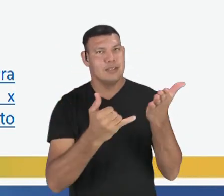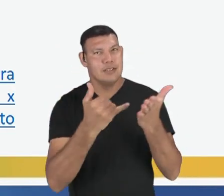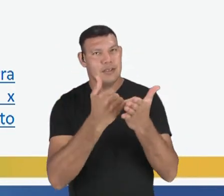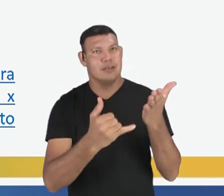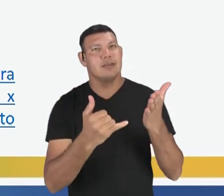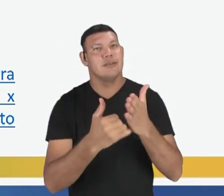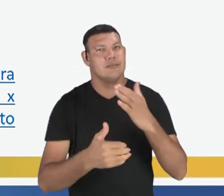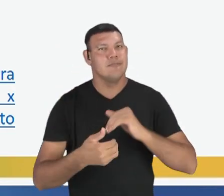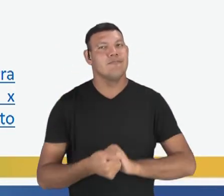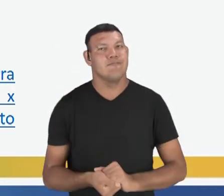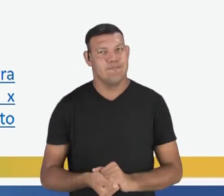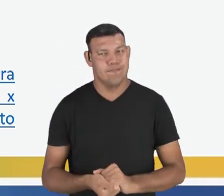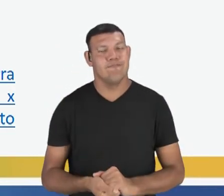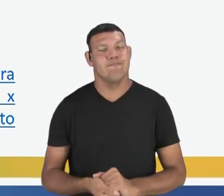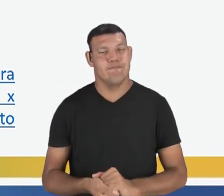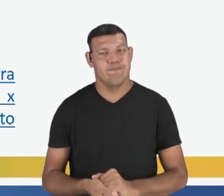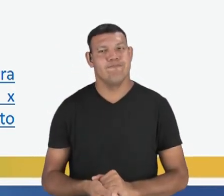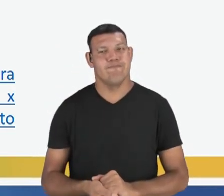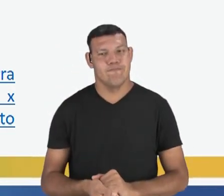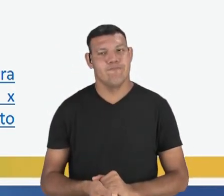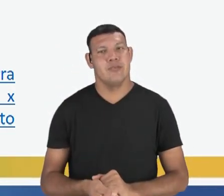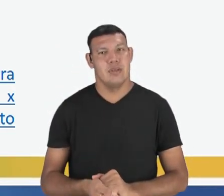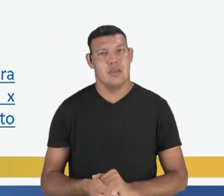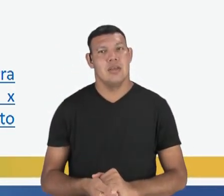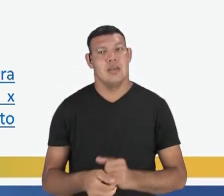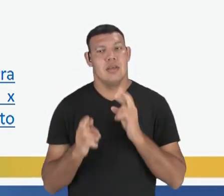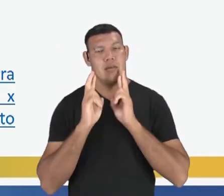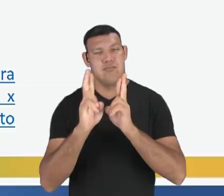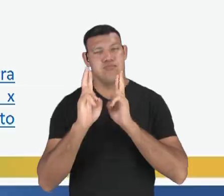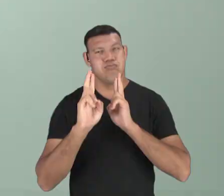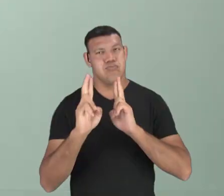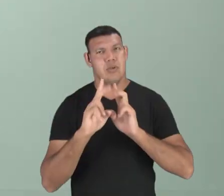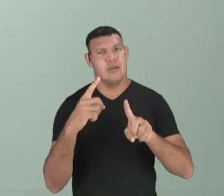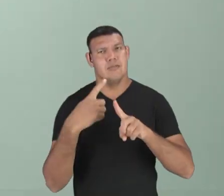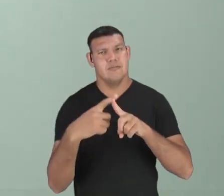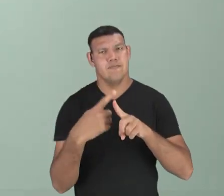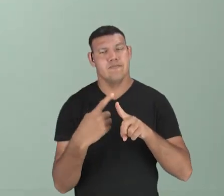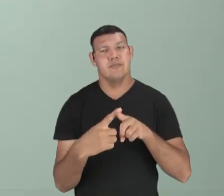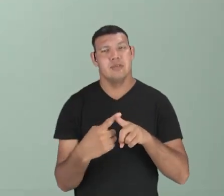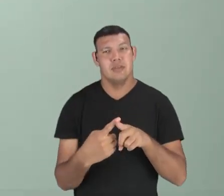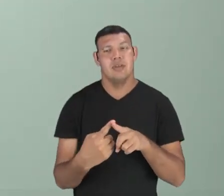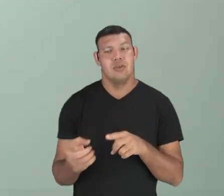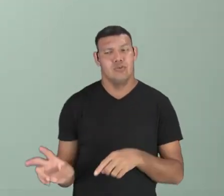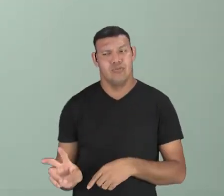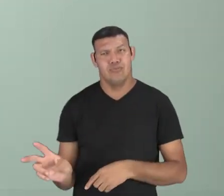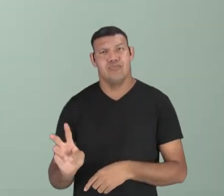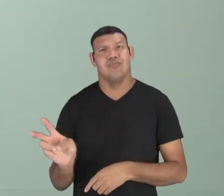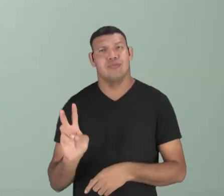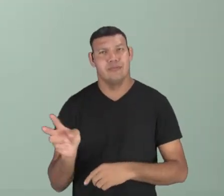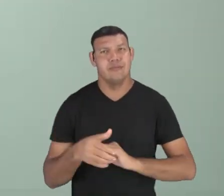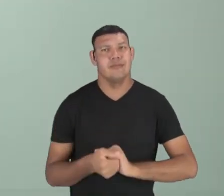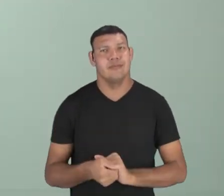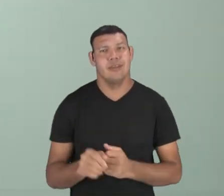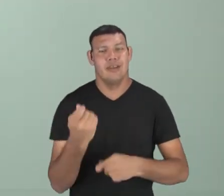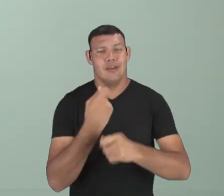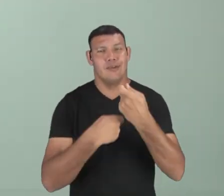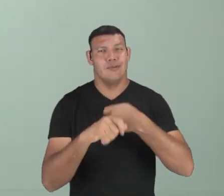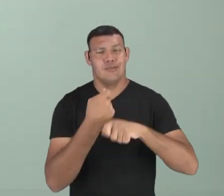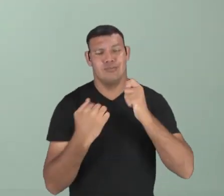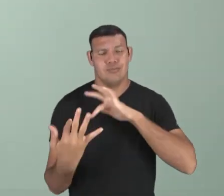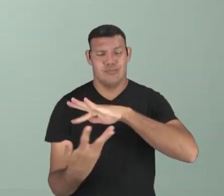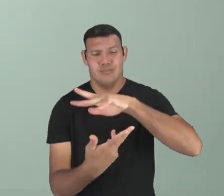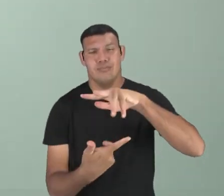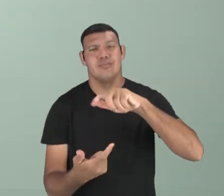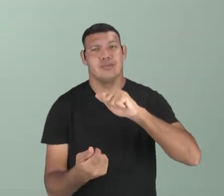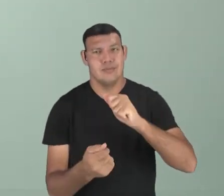deu muito o que falar no mundo inteiro, porque mexeu com as bolsas de valores, mexeu com a economia